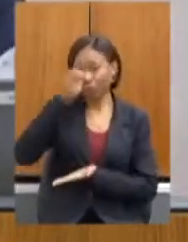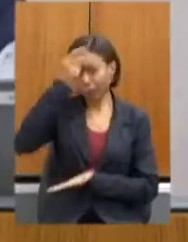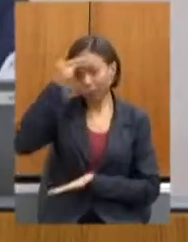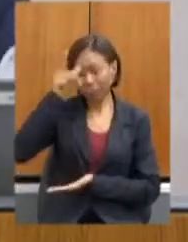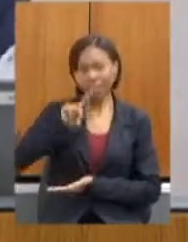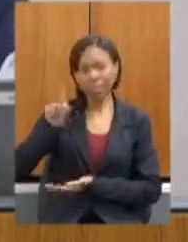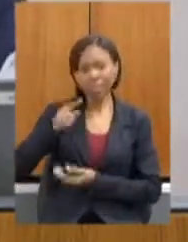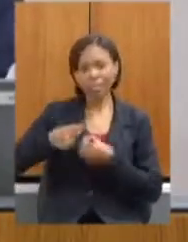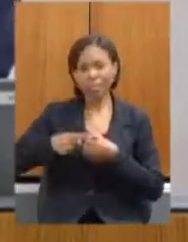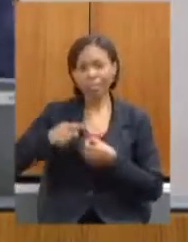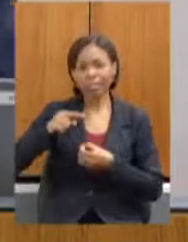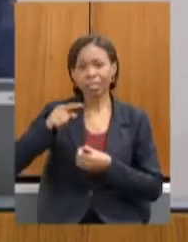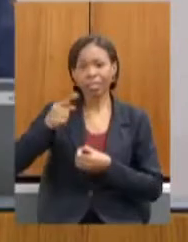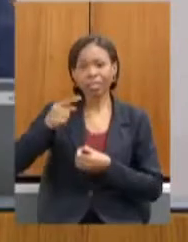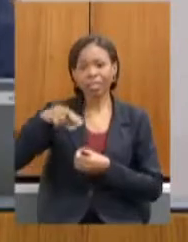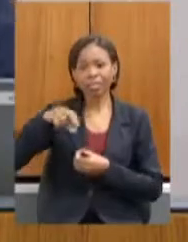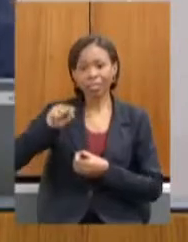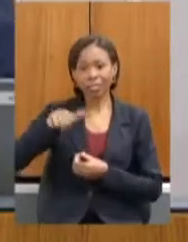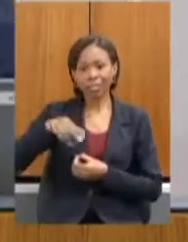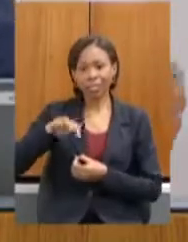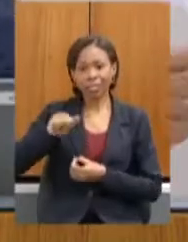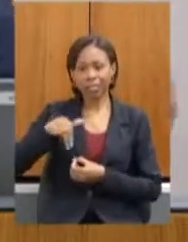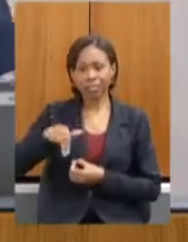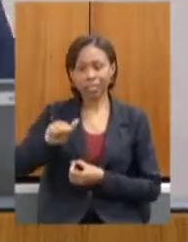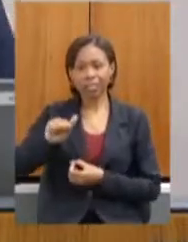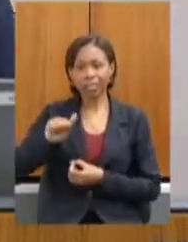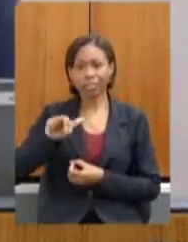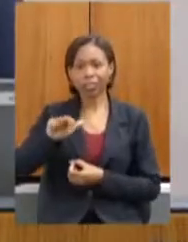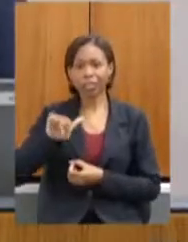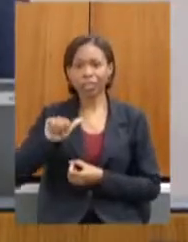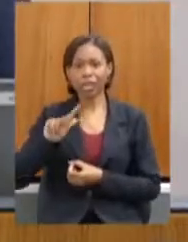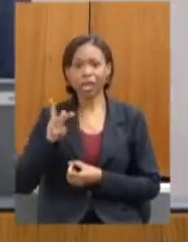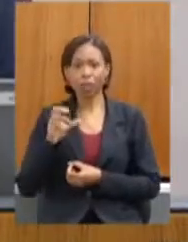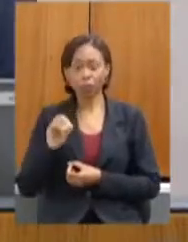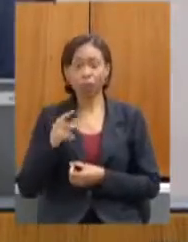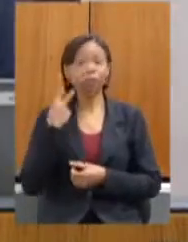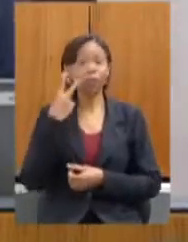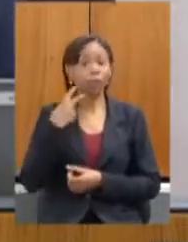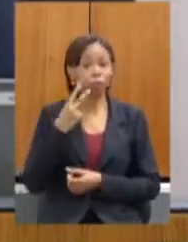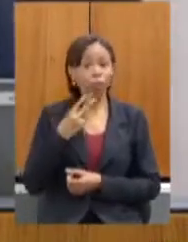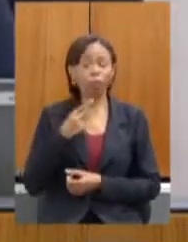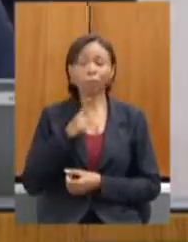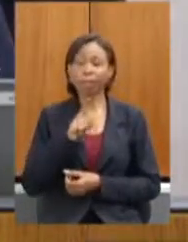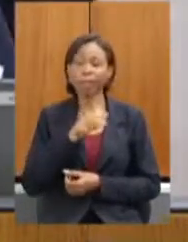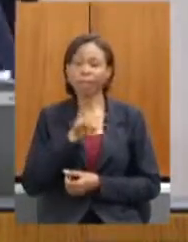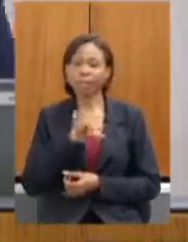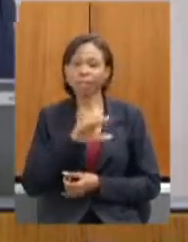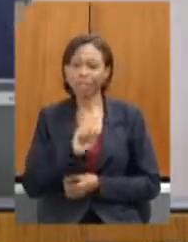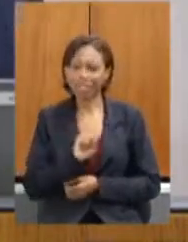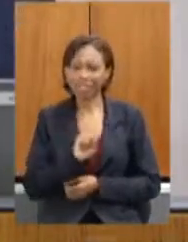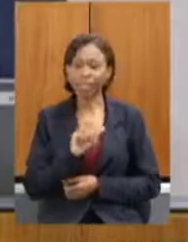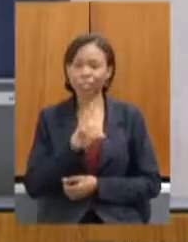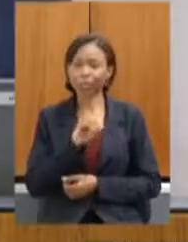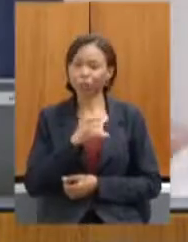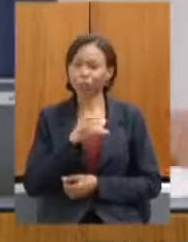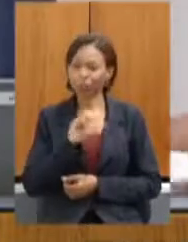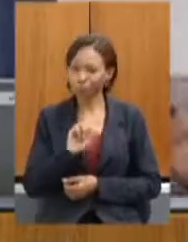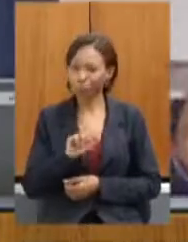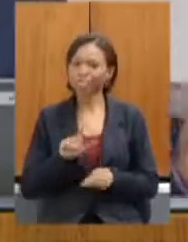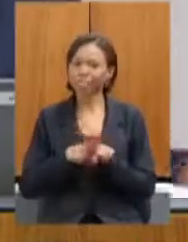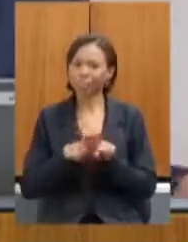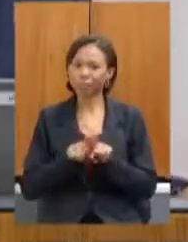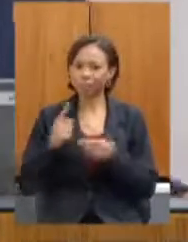Riacho e da vereadora Patrícia do doce vereador eleito também para o Santana do Riacho